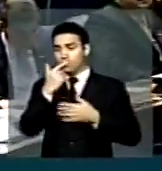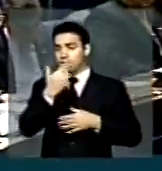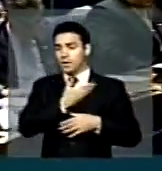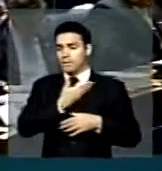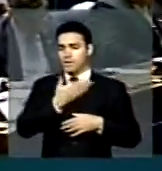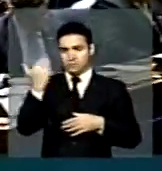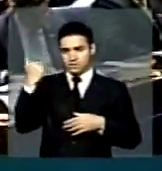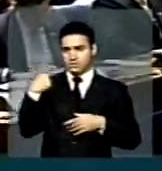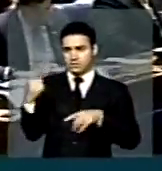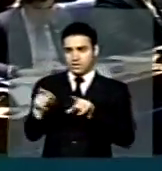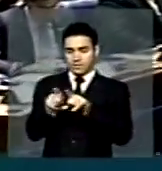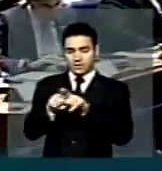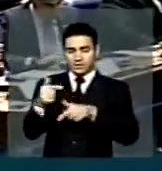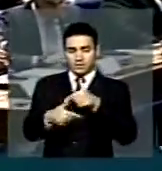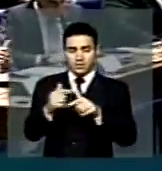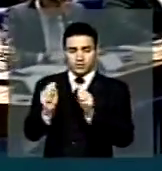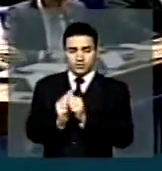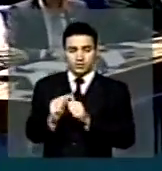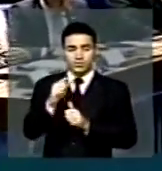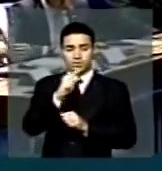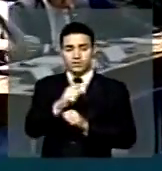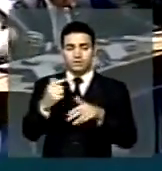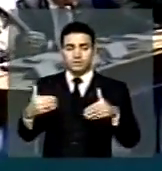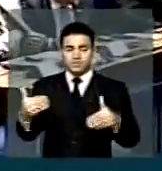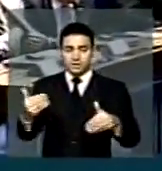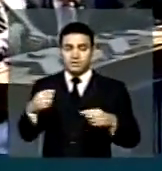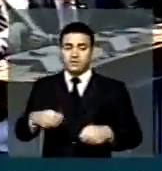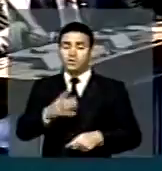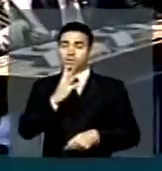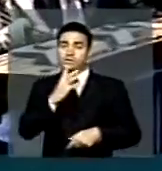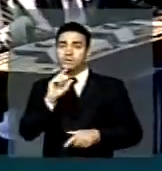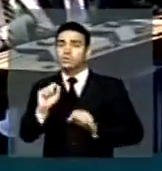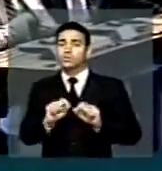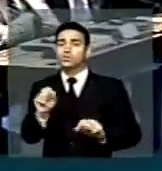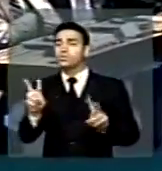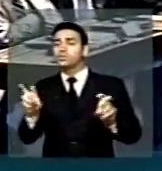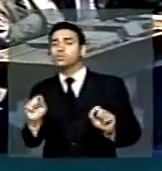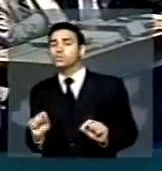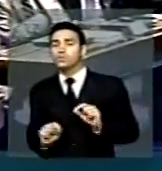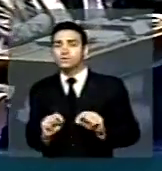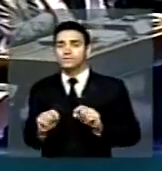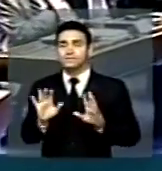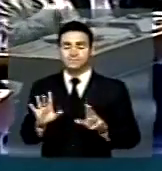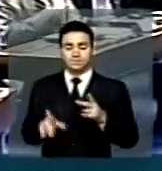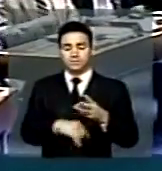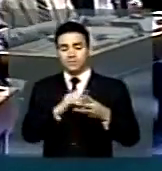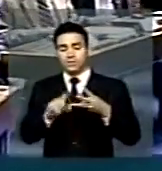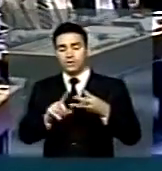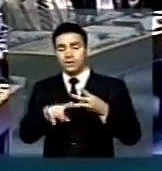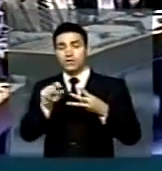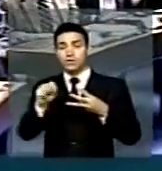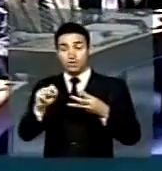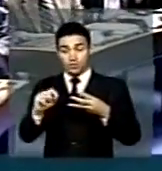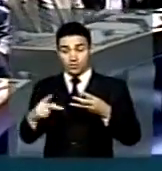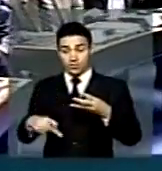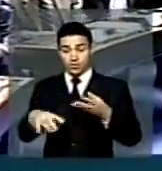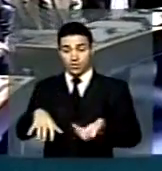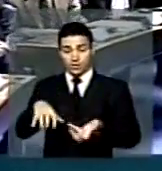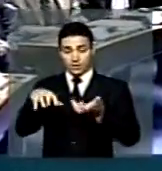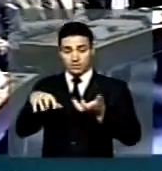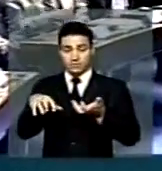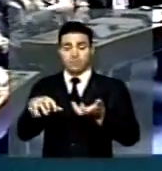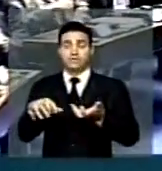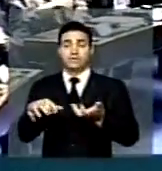naquela ocasião, que no Ministério entendessem do que se tratava. Terceiro, de que o Congresso